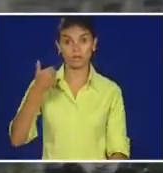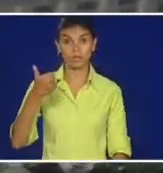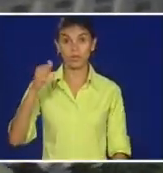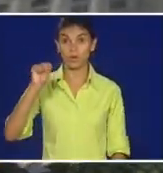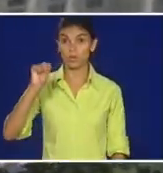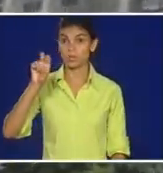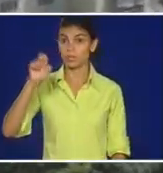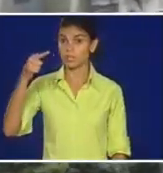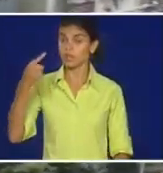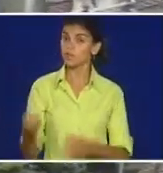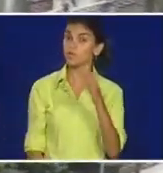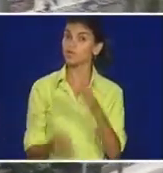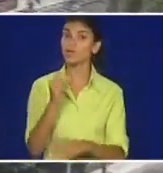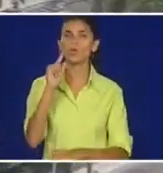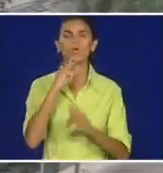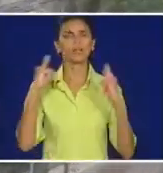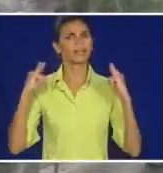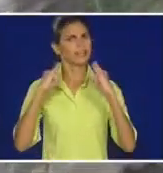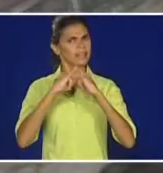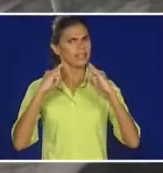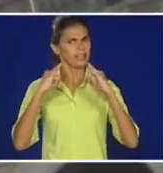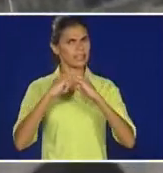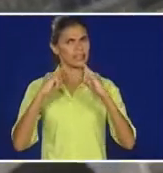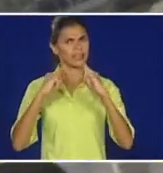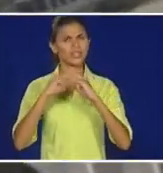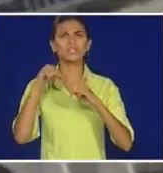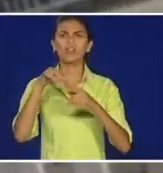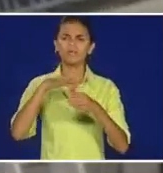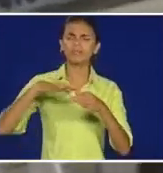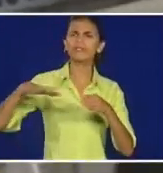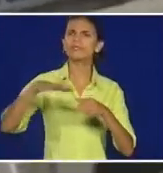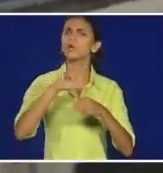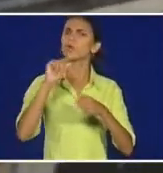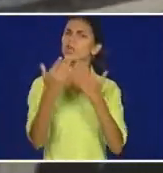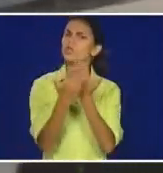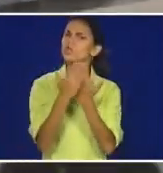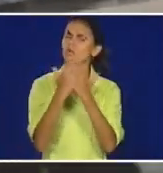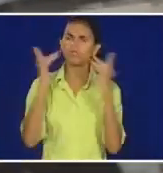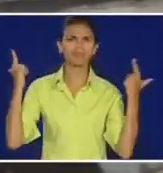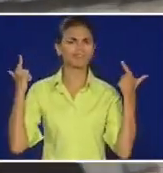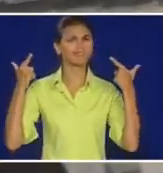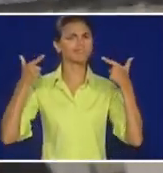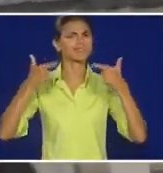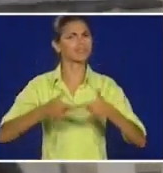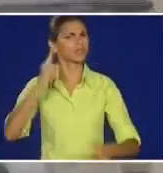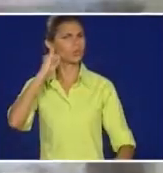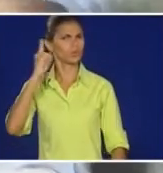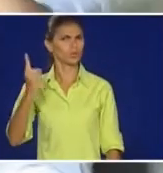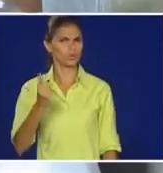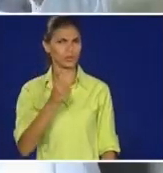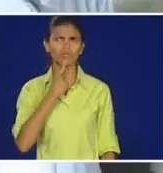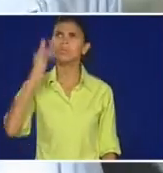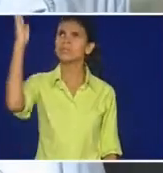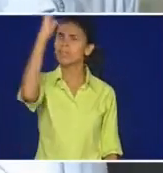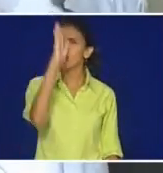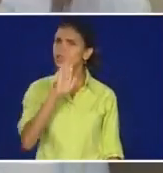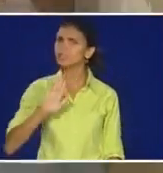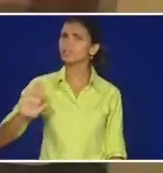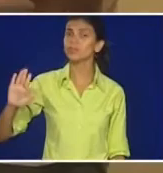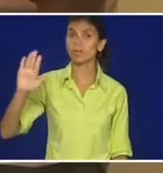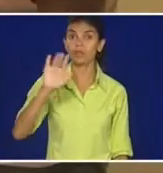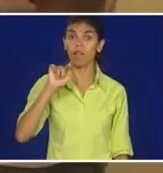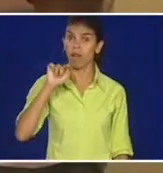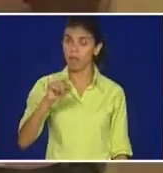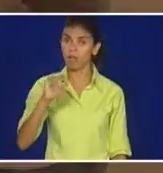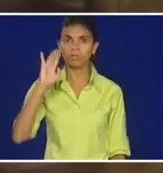Criado em 1857, o Instituto Nacional de Educação de Surdos é o Centro de Referência Nacional na área da